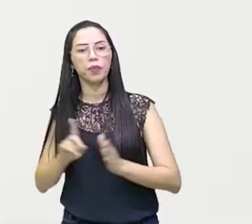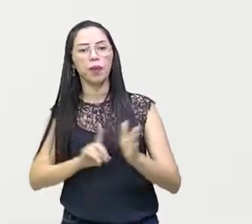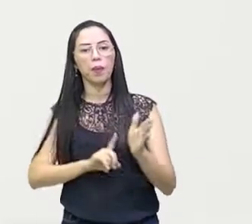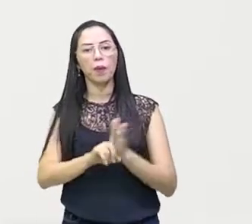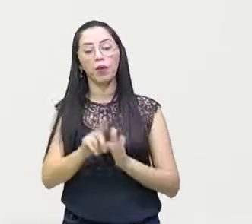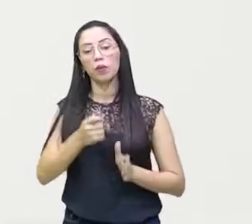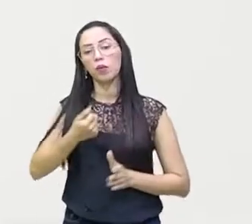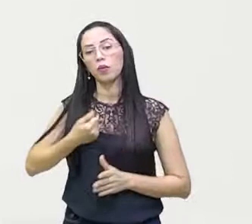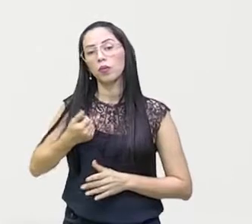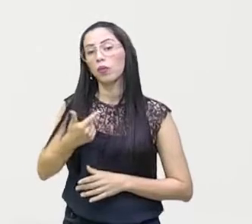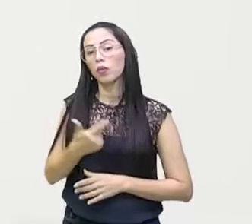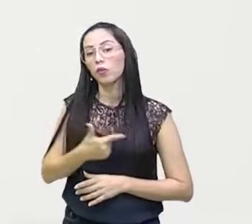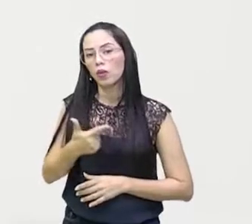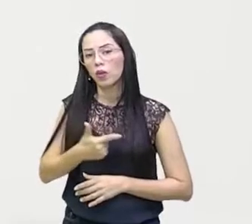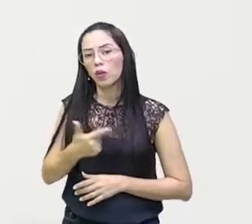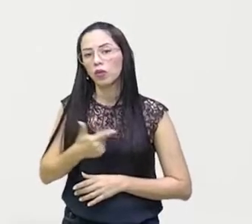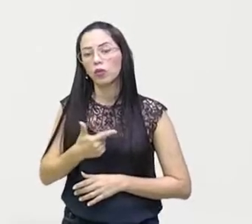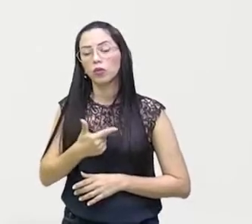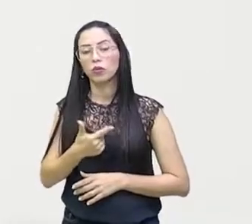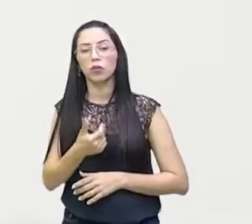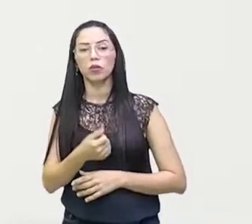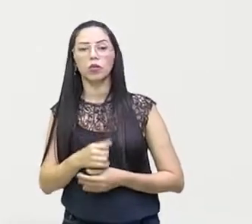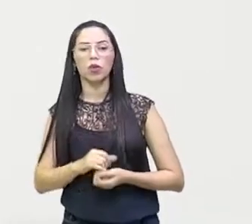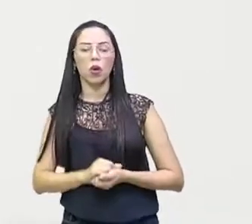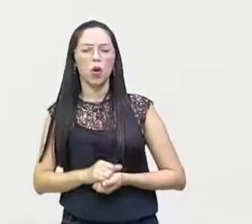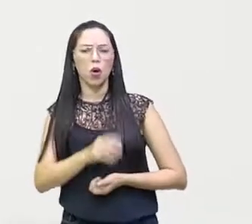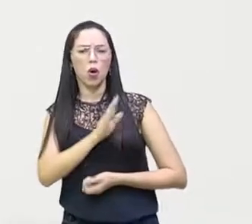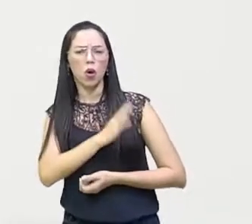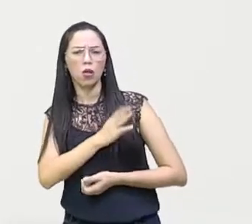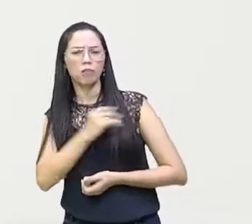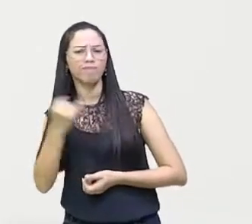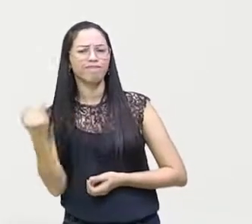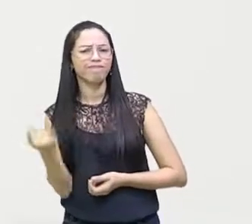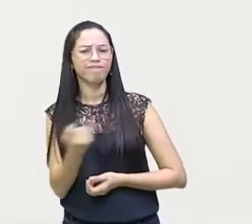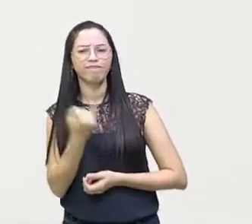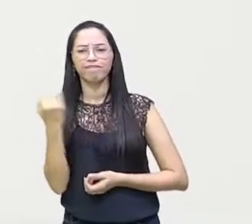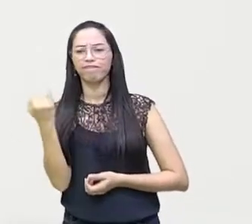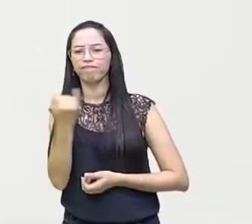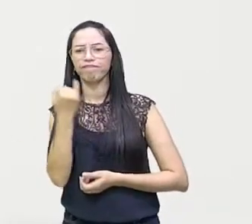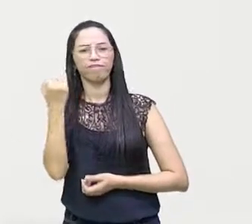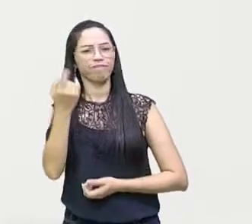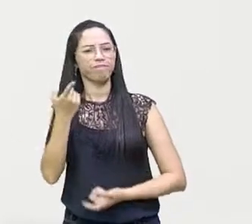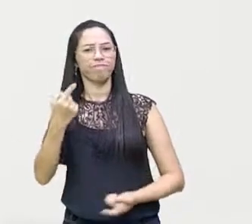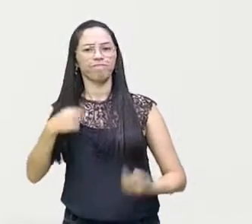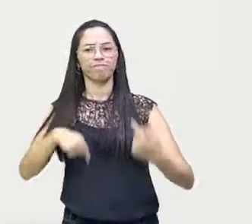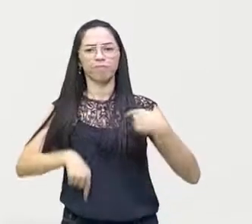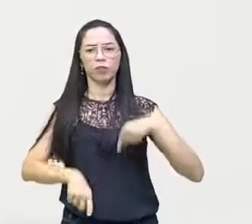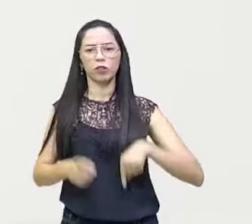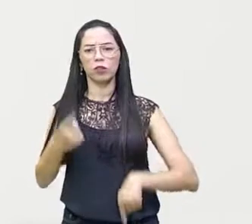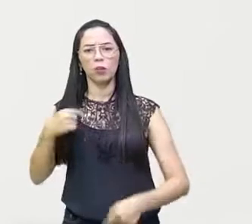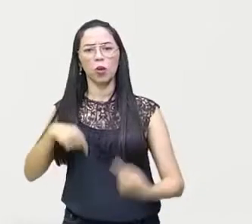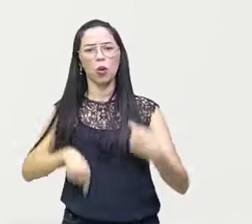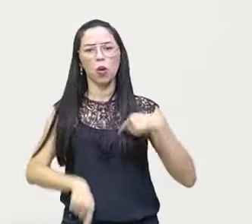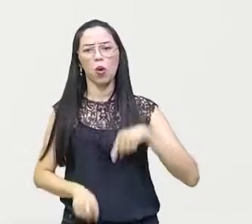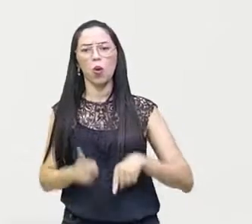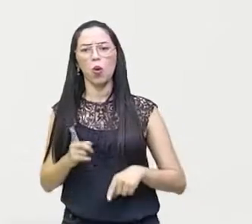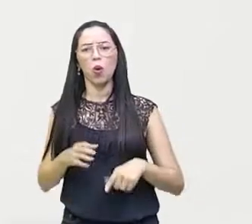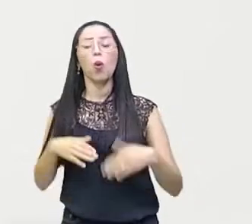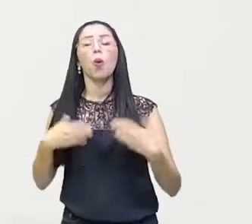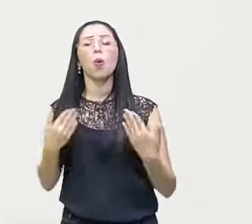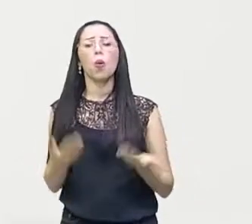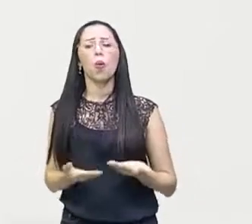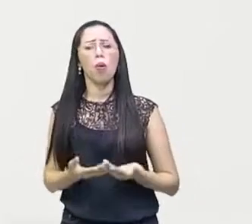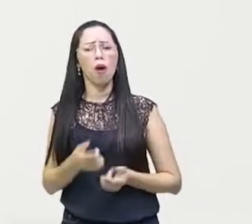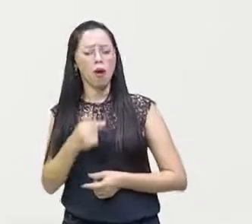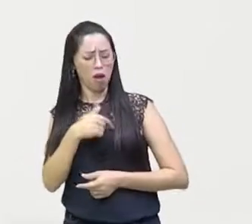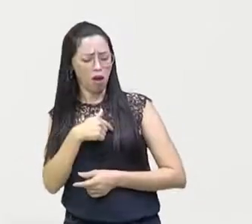O coração é muito importante no sistema circulatório. Qual é a principal função desse órgão? Então,